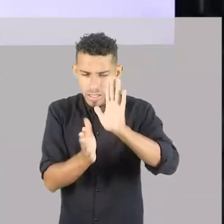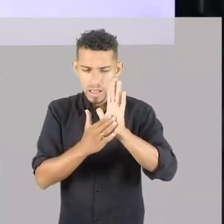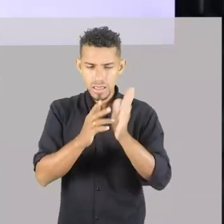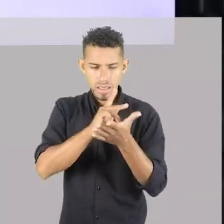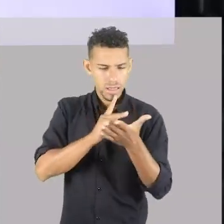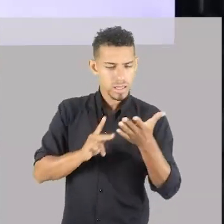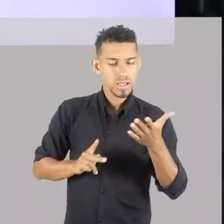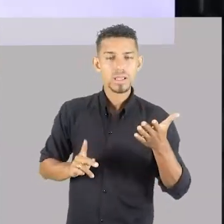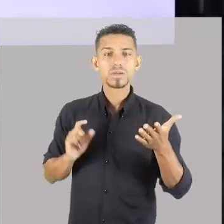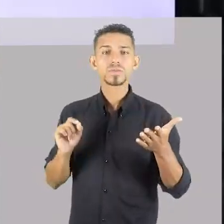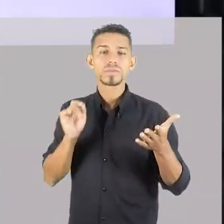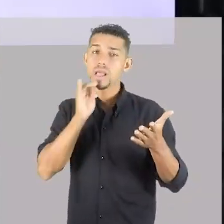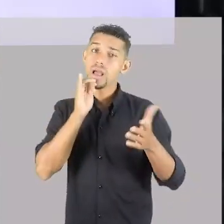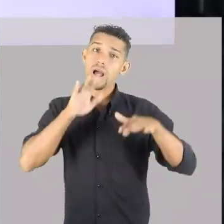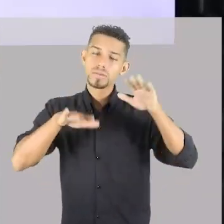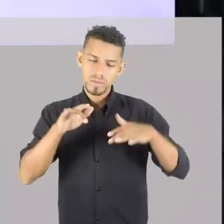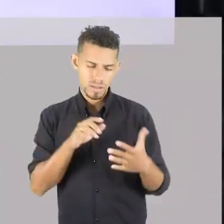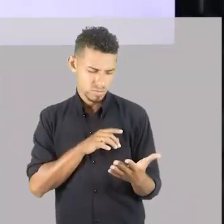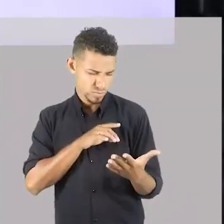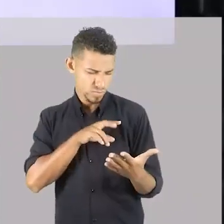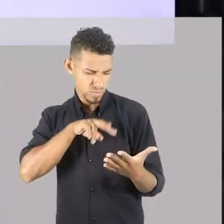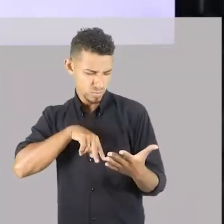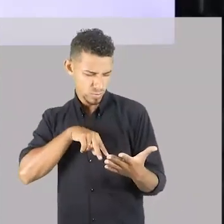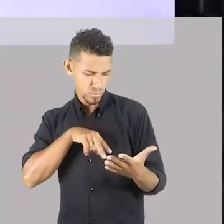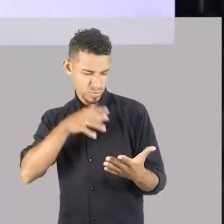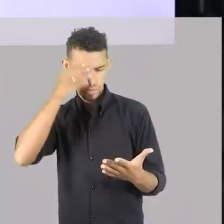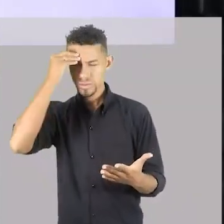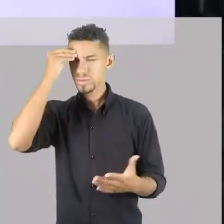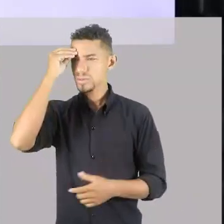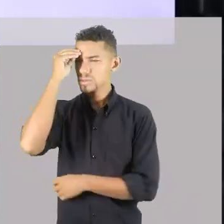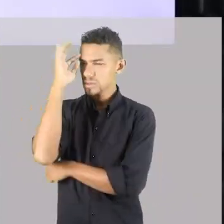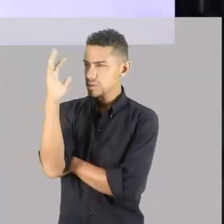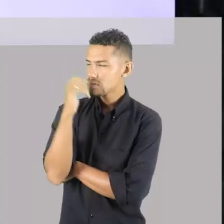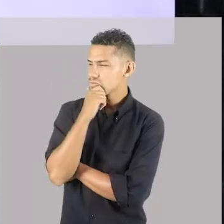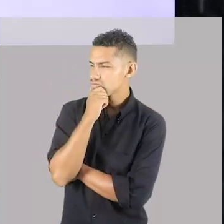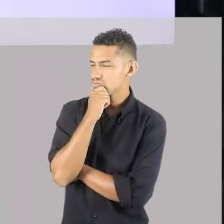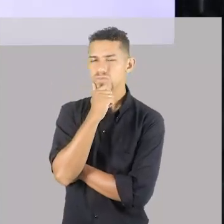poético? É que nós queremos dar um aspecto